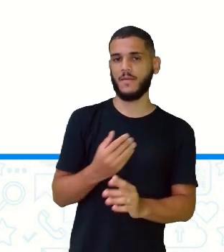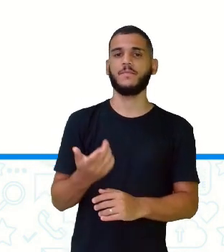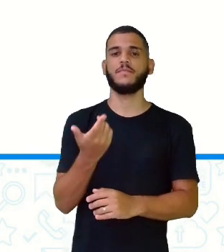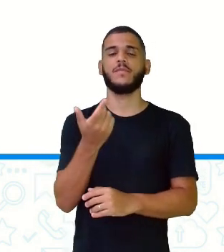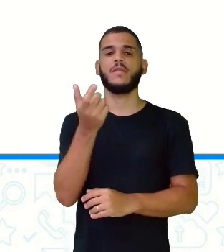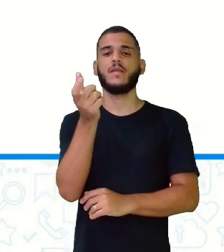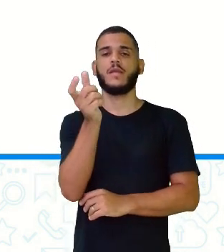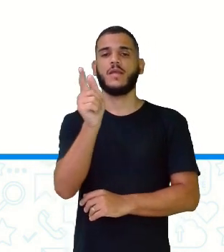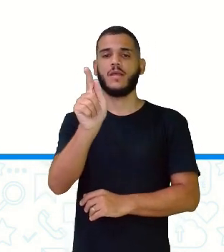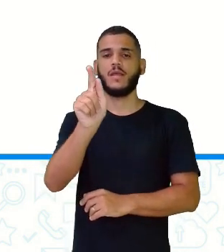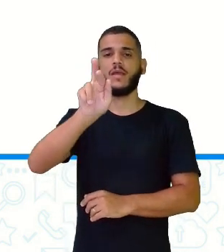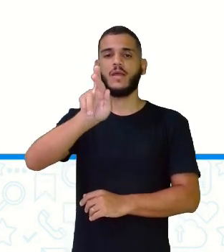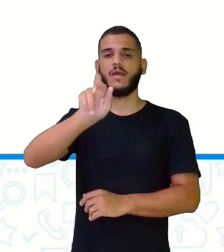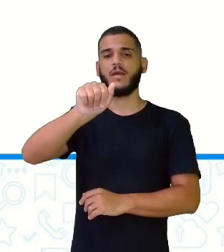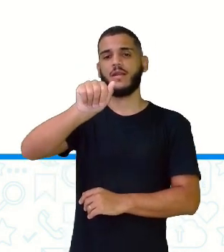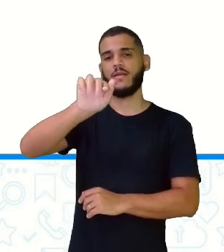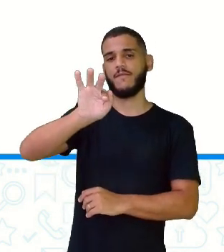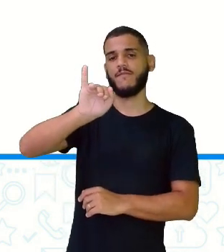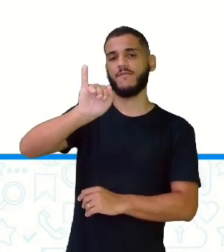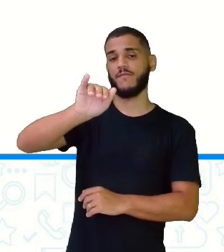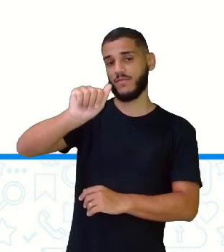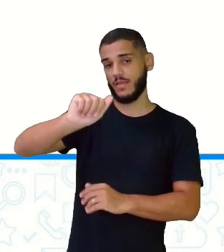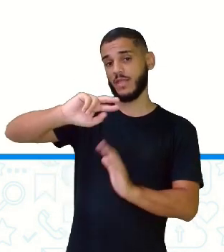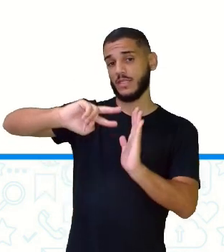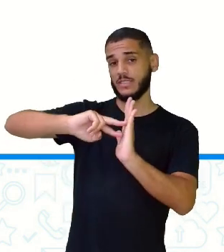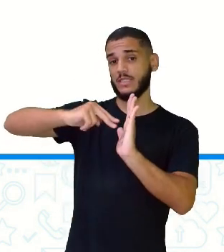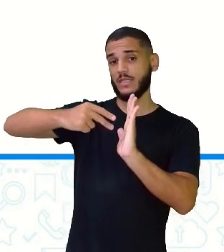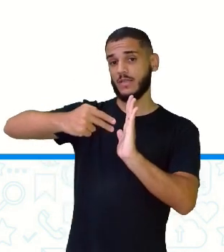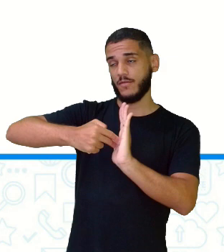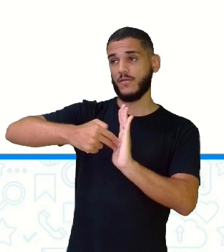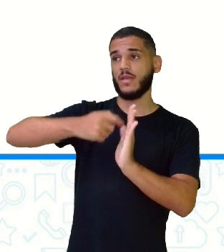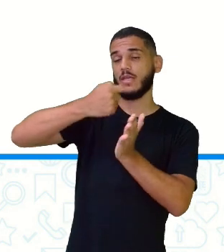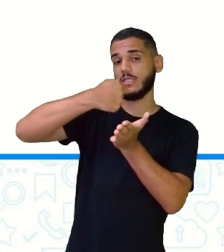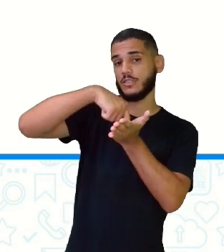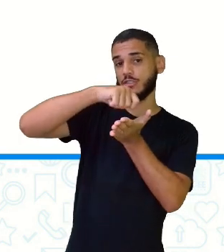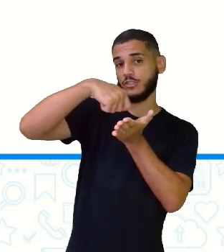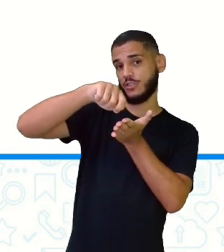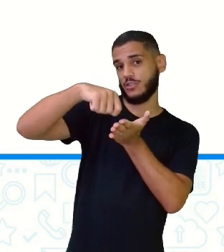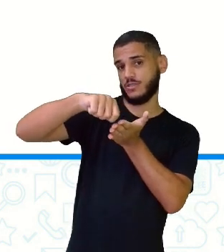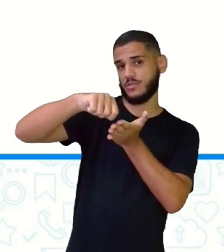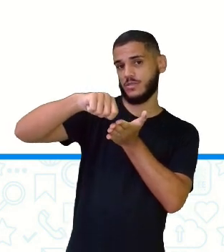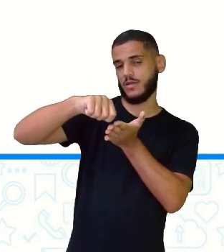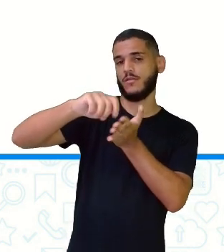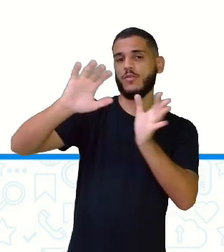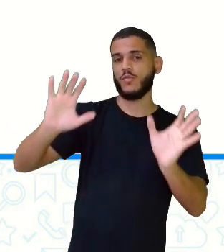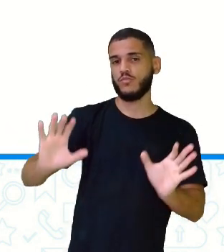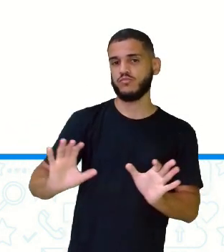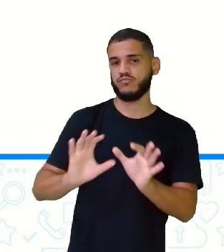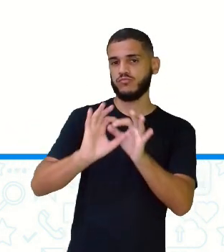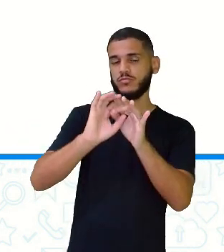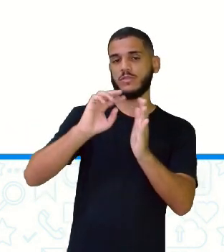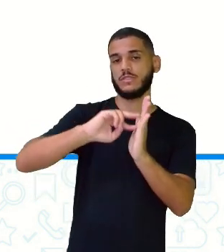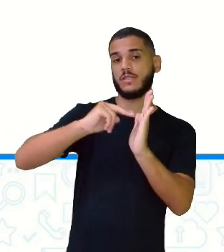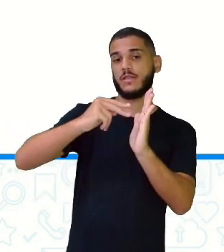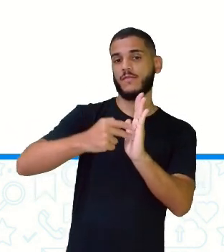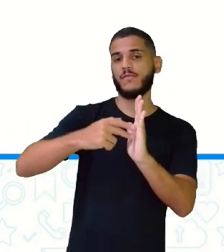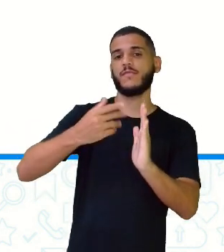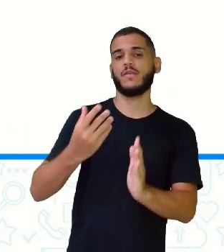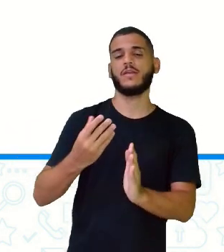aí a escrita da vida, a escrita da vida. Ou você escreve a sua